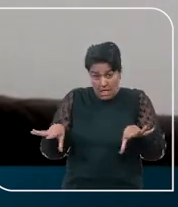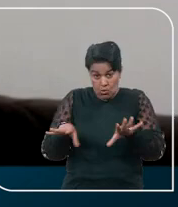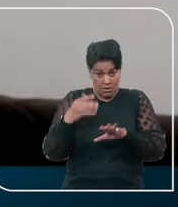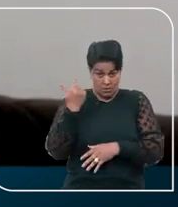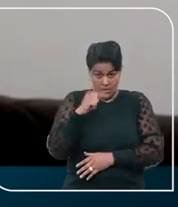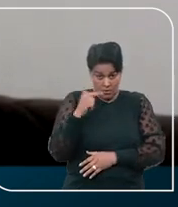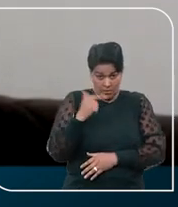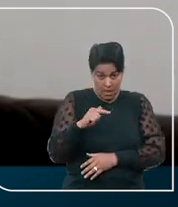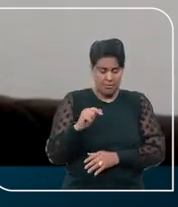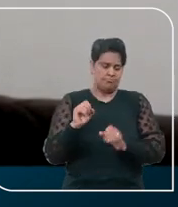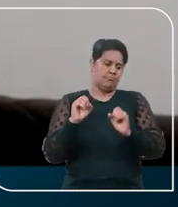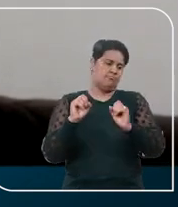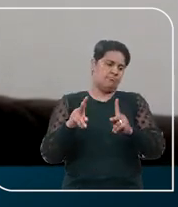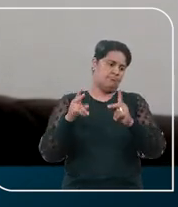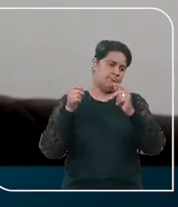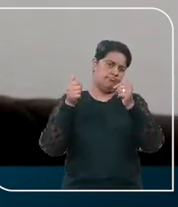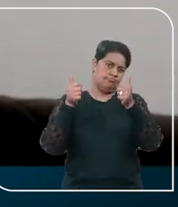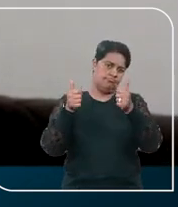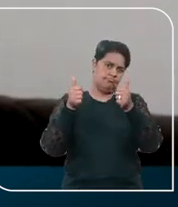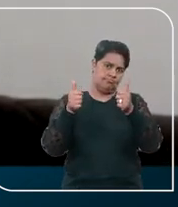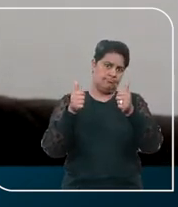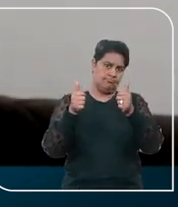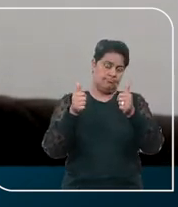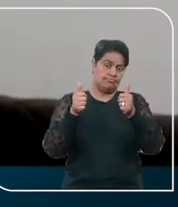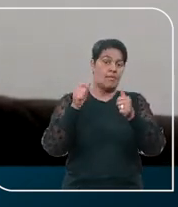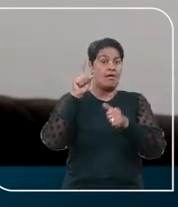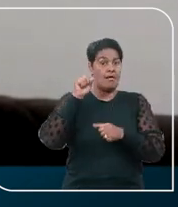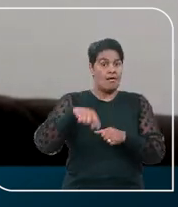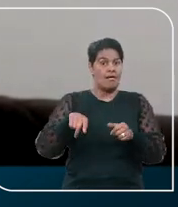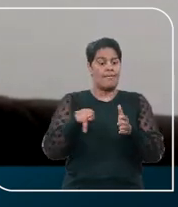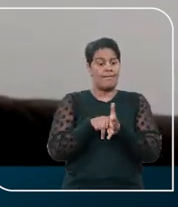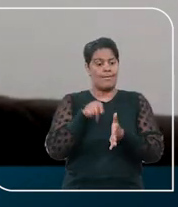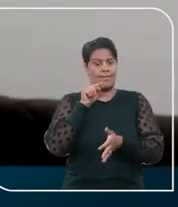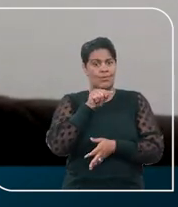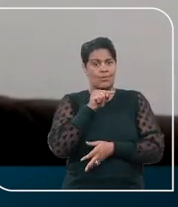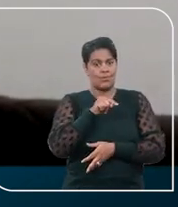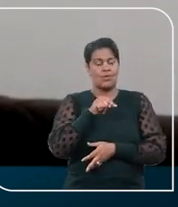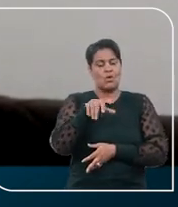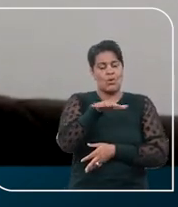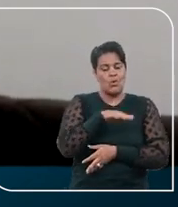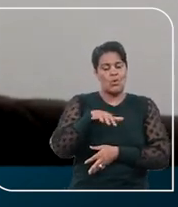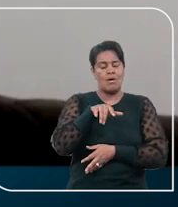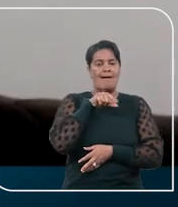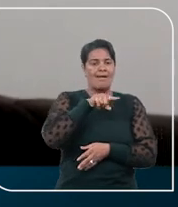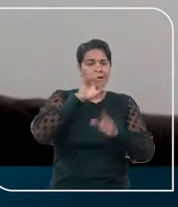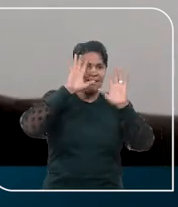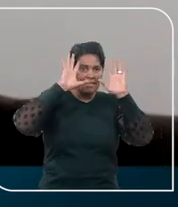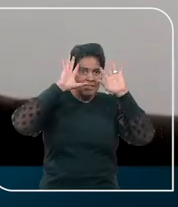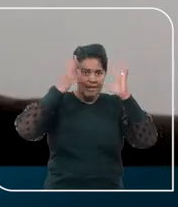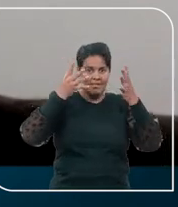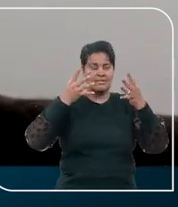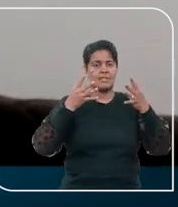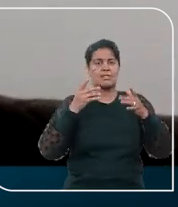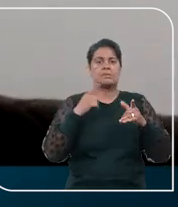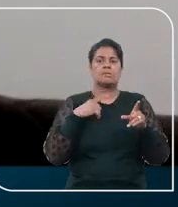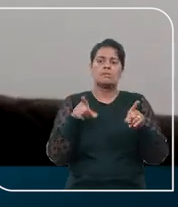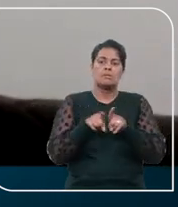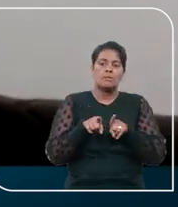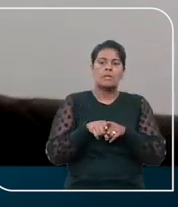isso, através do órgão, que é o órgão que tem exclusividade de deliberação, né, inclusive de limitar, criar,